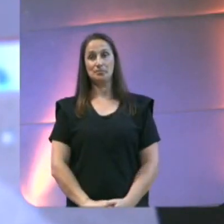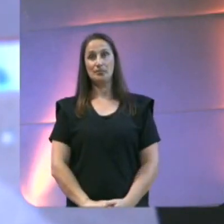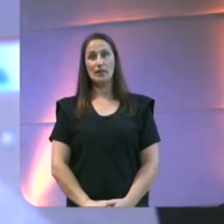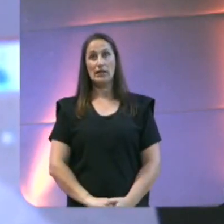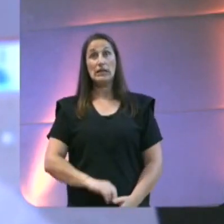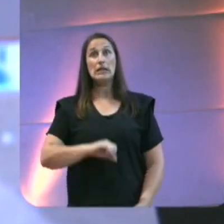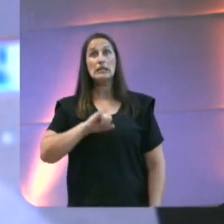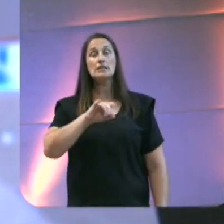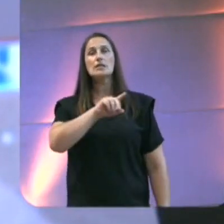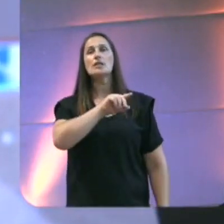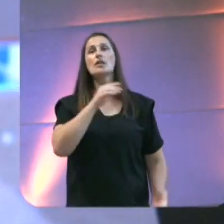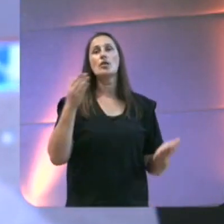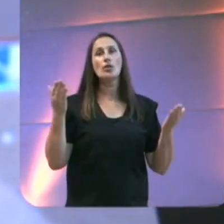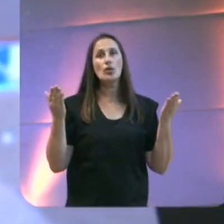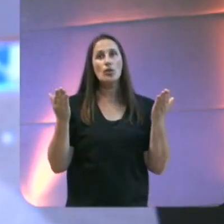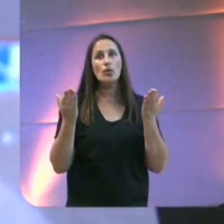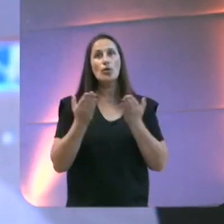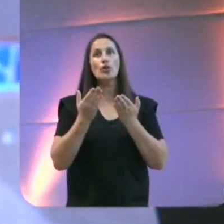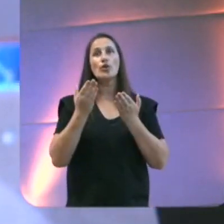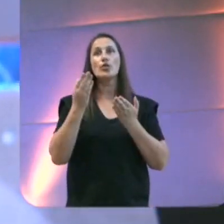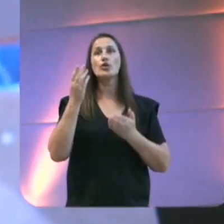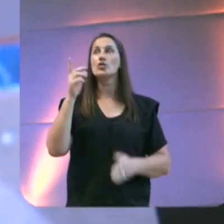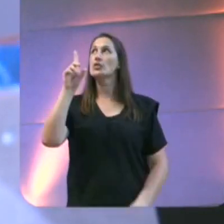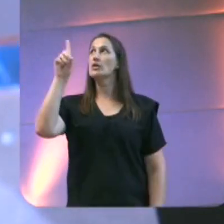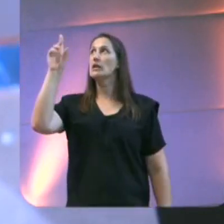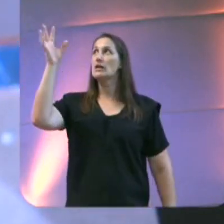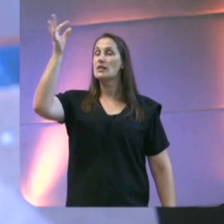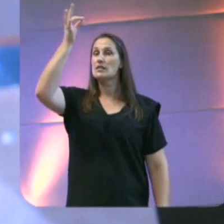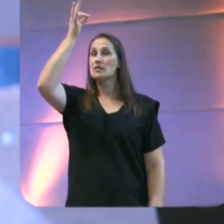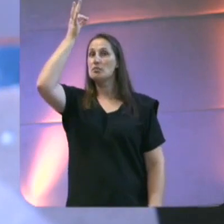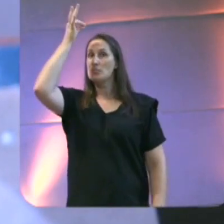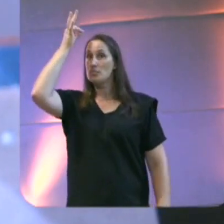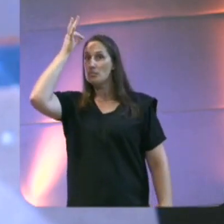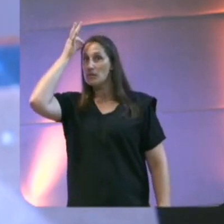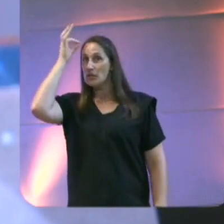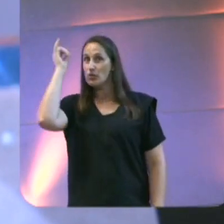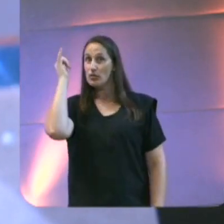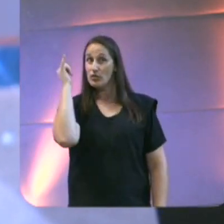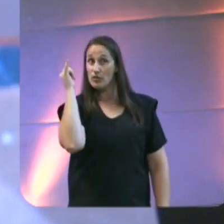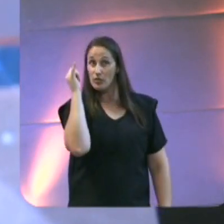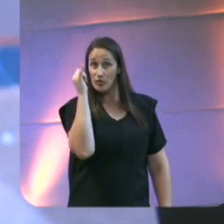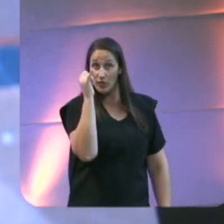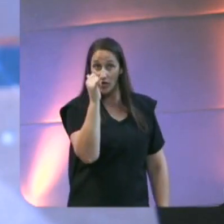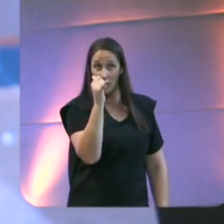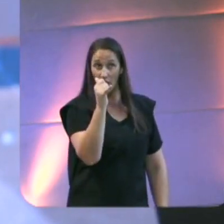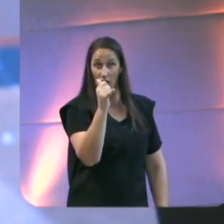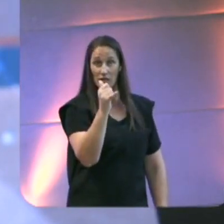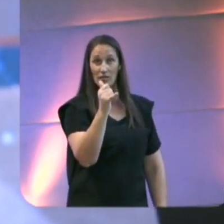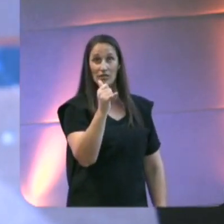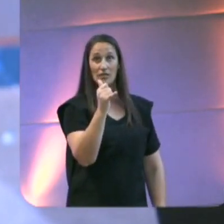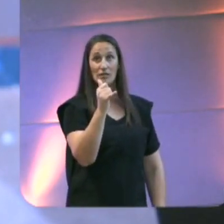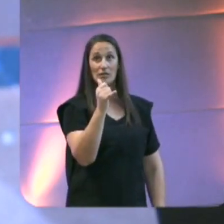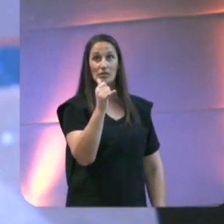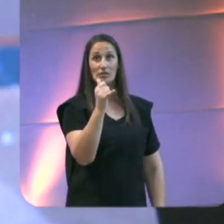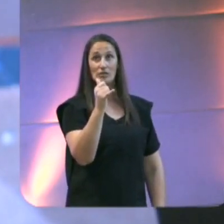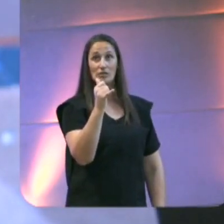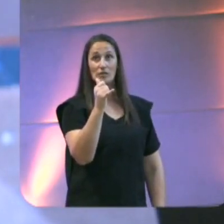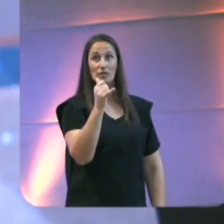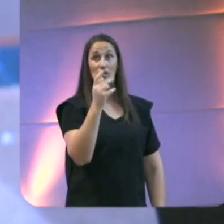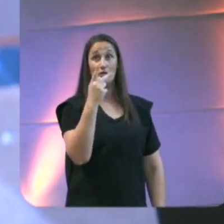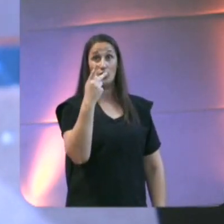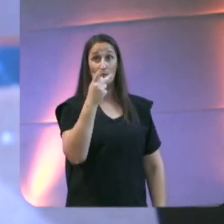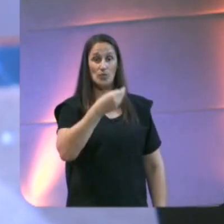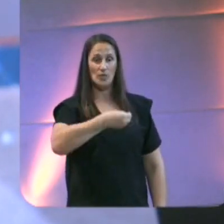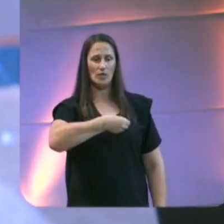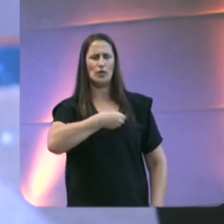Se hoje o Espírito Santo de Deus estiver falando ao seu coração, em alguma área da tua vida,